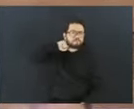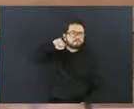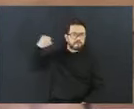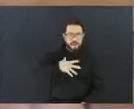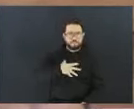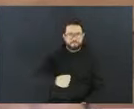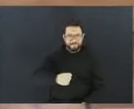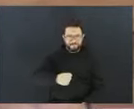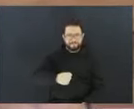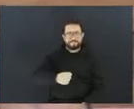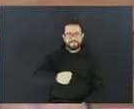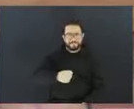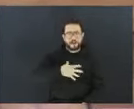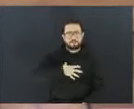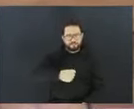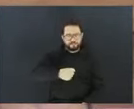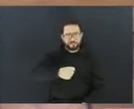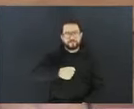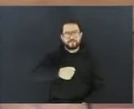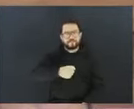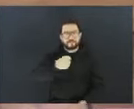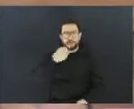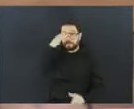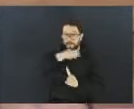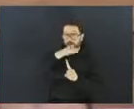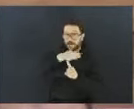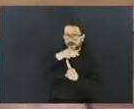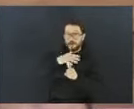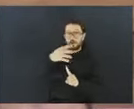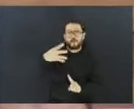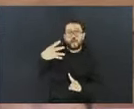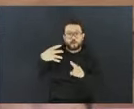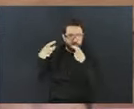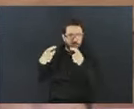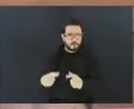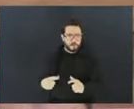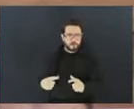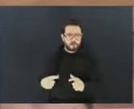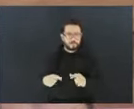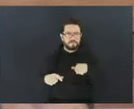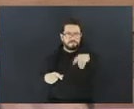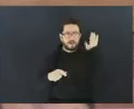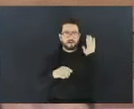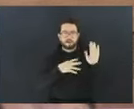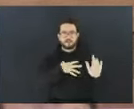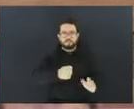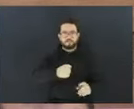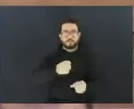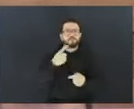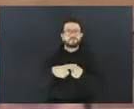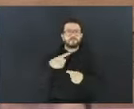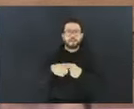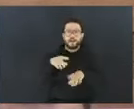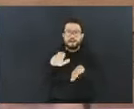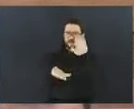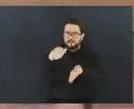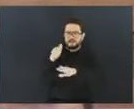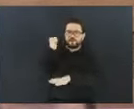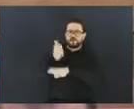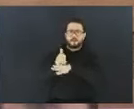na corporação, e, segundo os familiares das vítimas, isso se dá pela hierarquia muito rígida, pelo